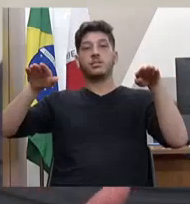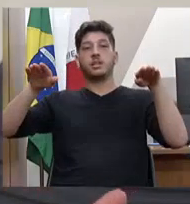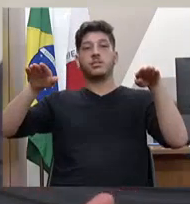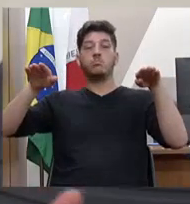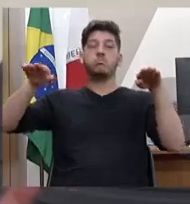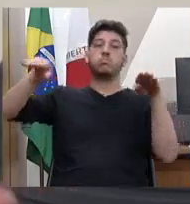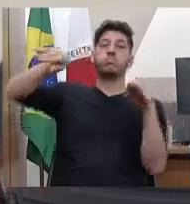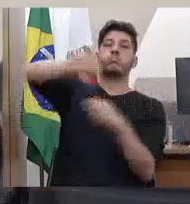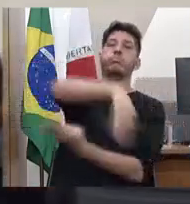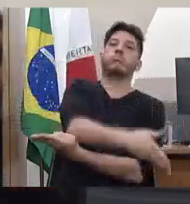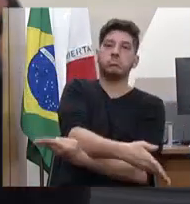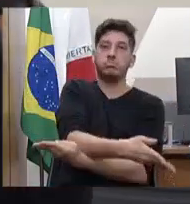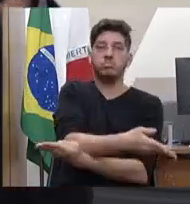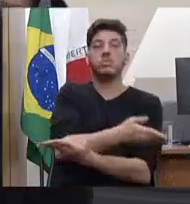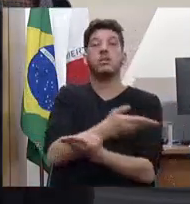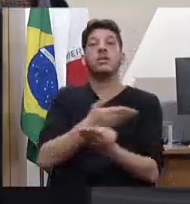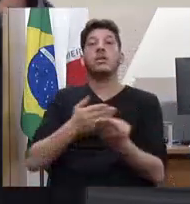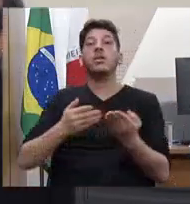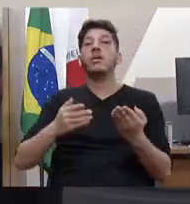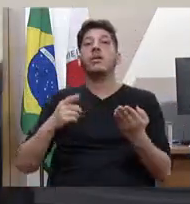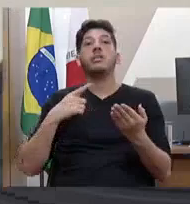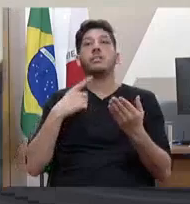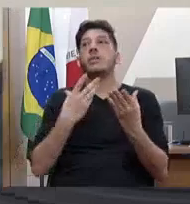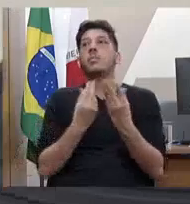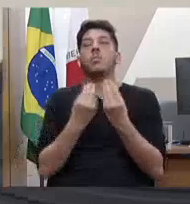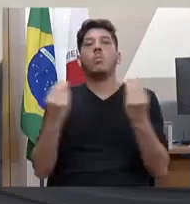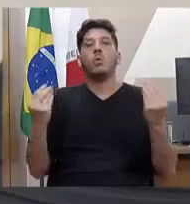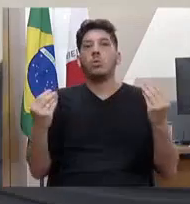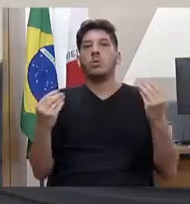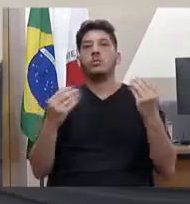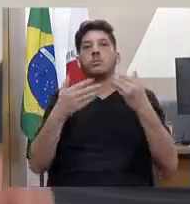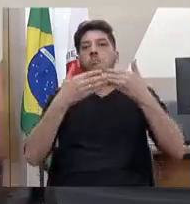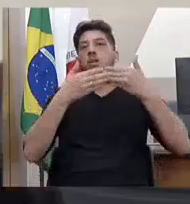rejeitos levaria lama